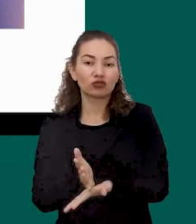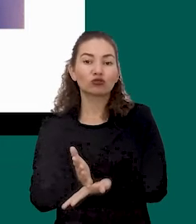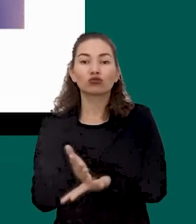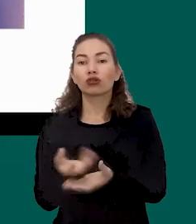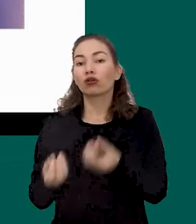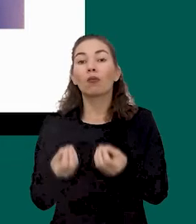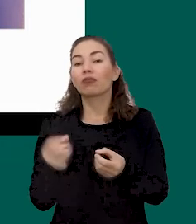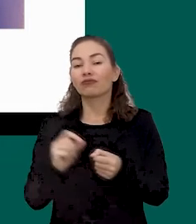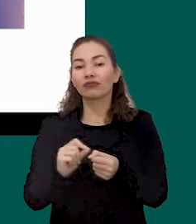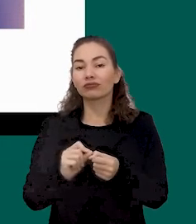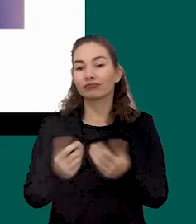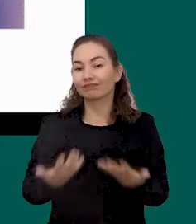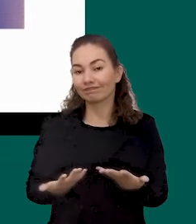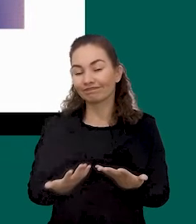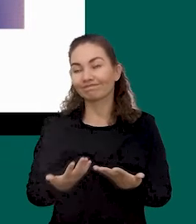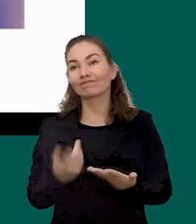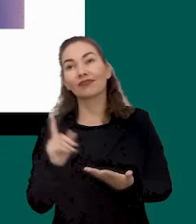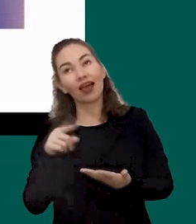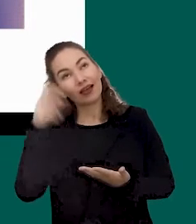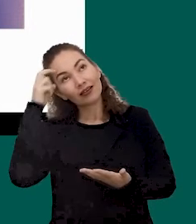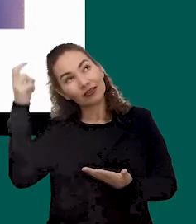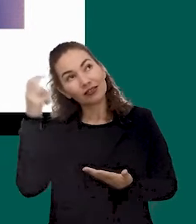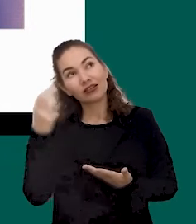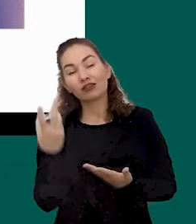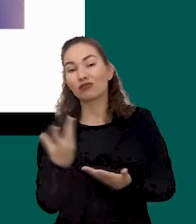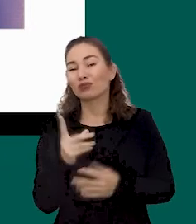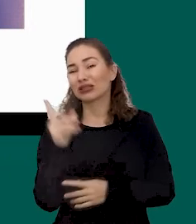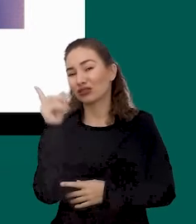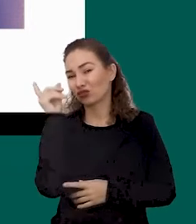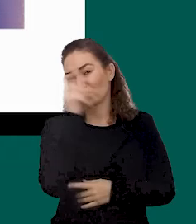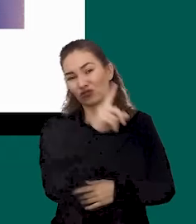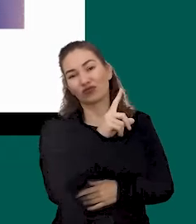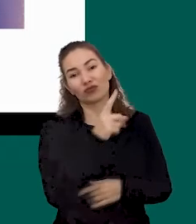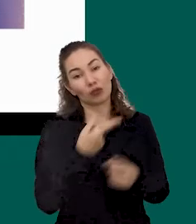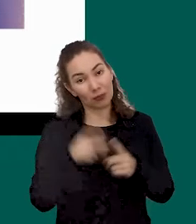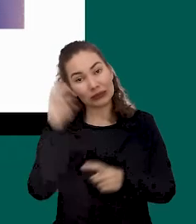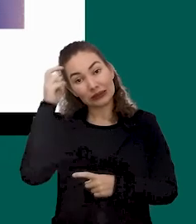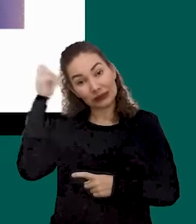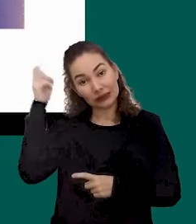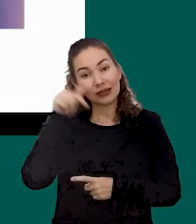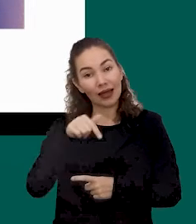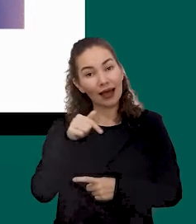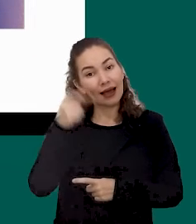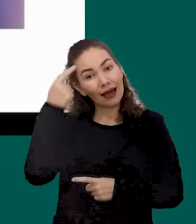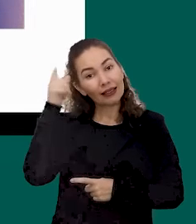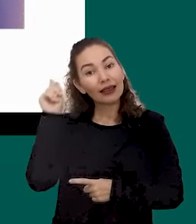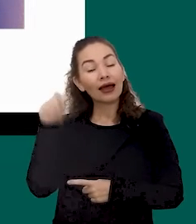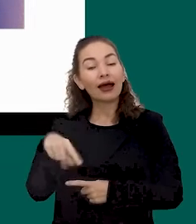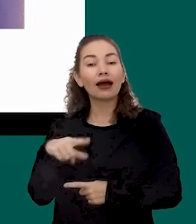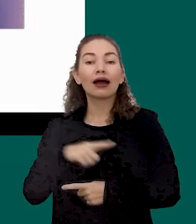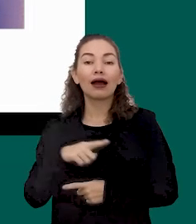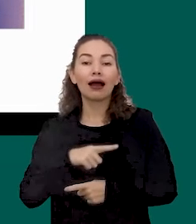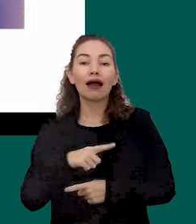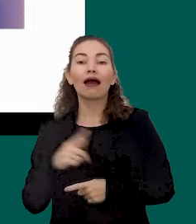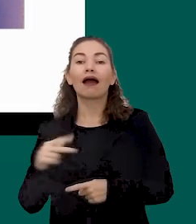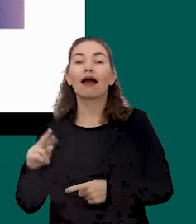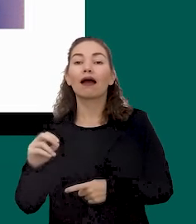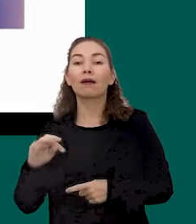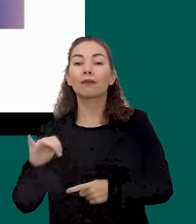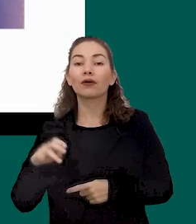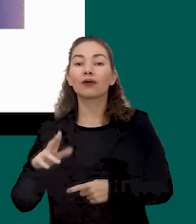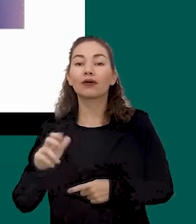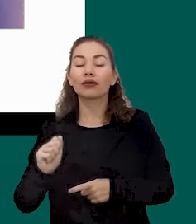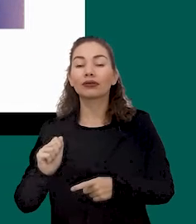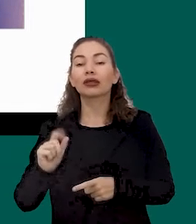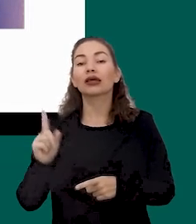célula produzir? Pois é inteligente, muito mais difícil, mas inteligente. Então a ideia aqui é inserir as proteínas, né, referentes aos spikes virais,